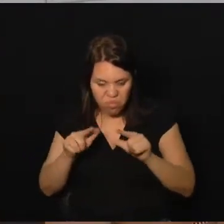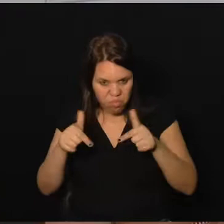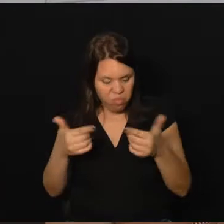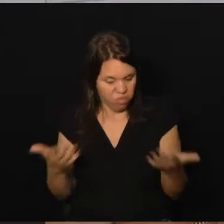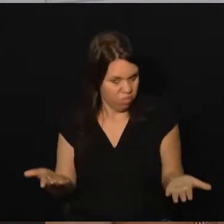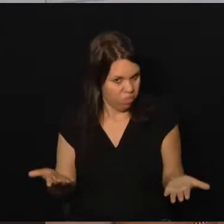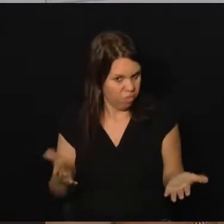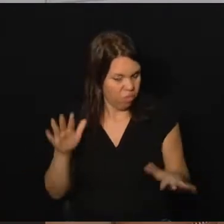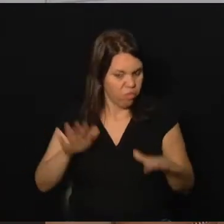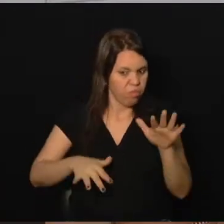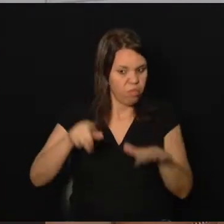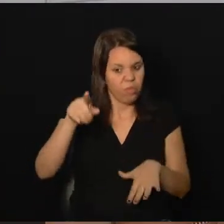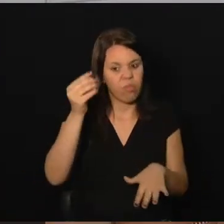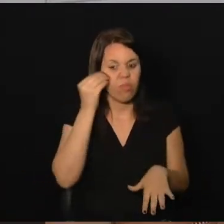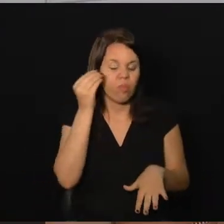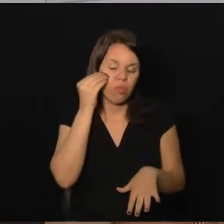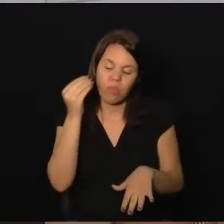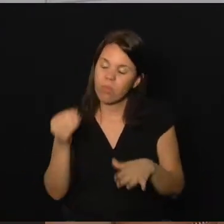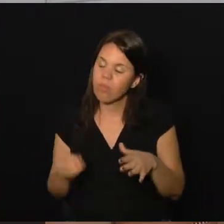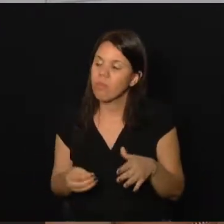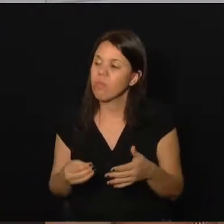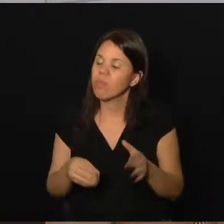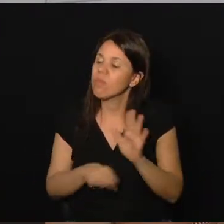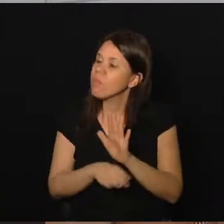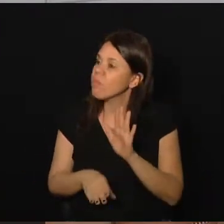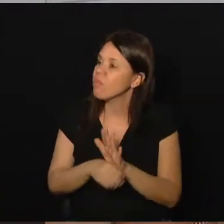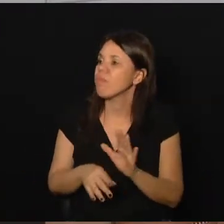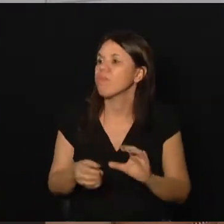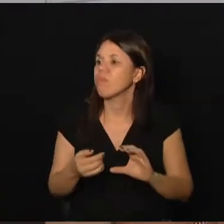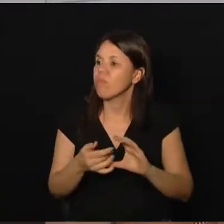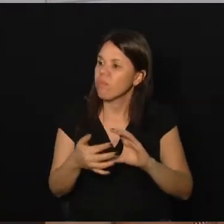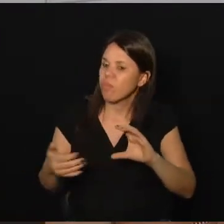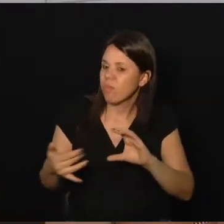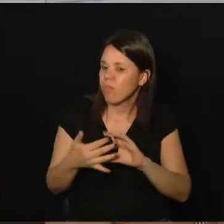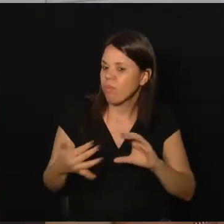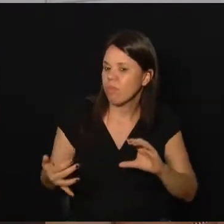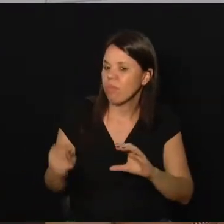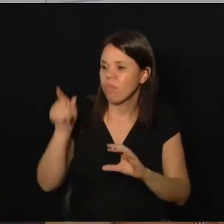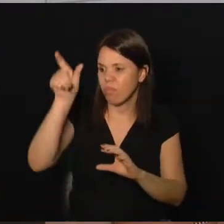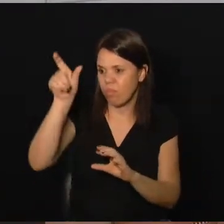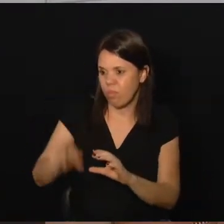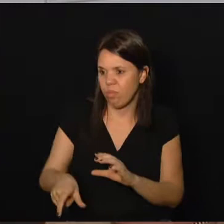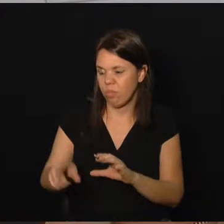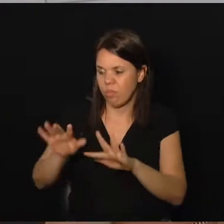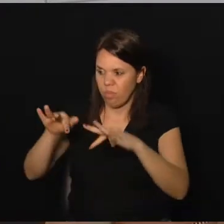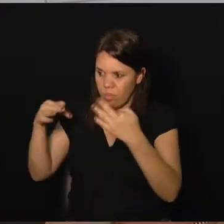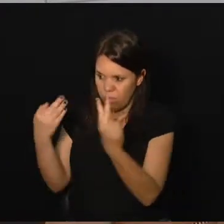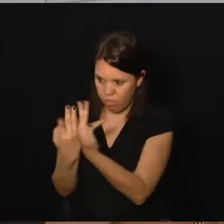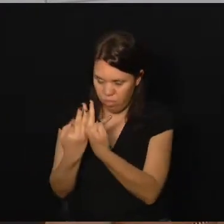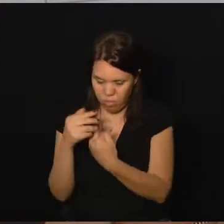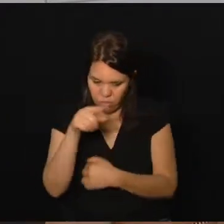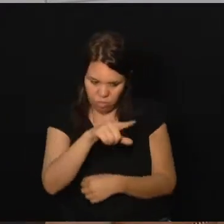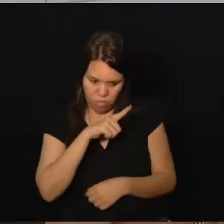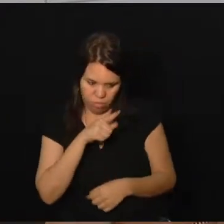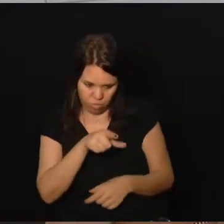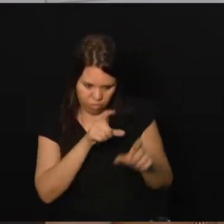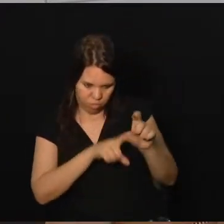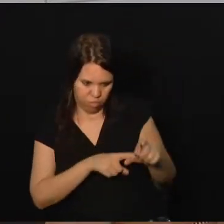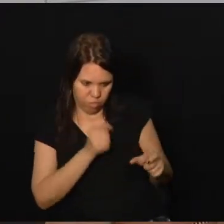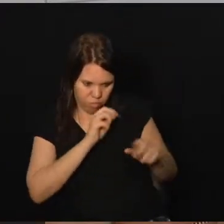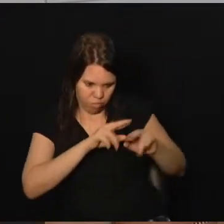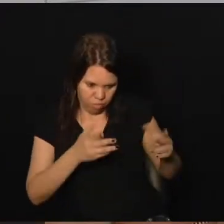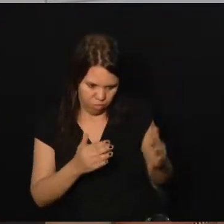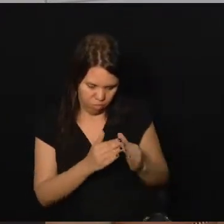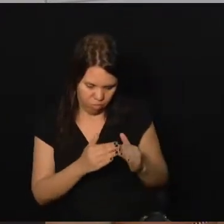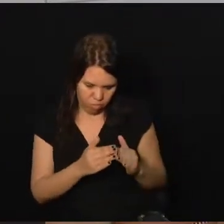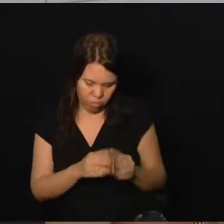vezes você tenta ajudar, a característica do dependente, do codependente, é de fazer de tudo para tentar salvar